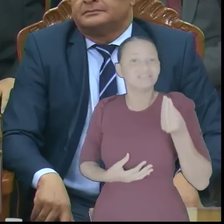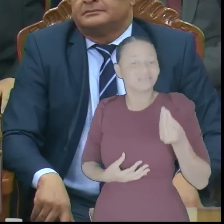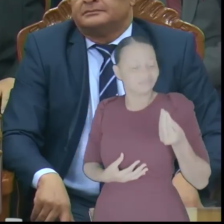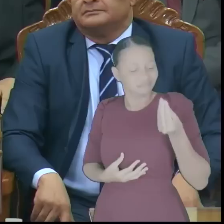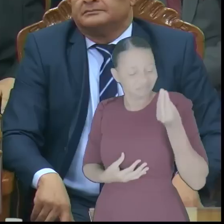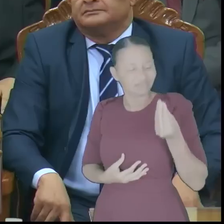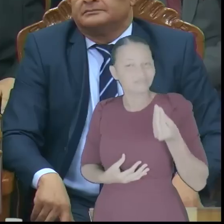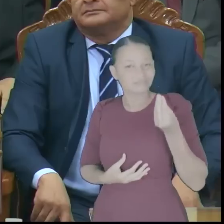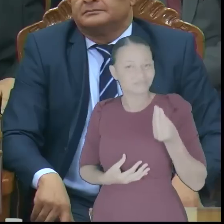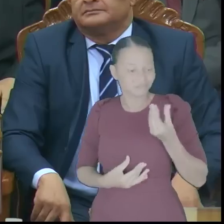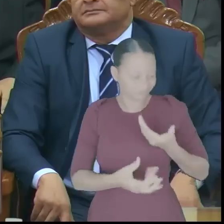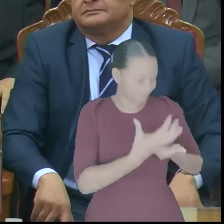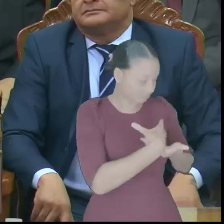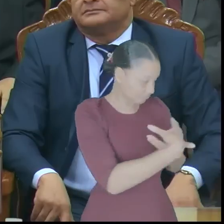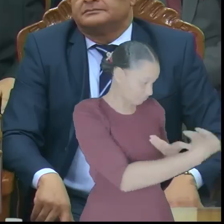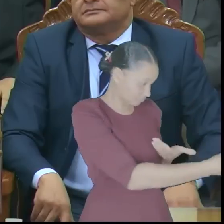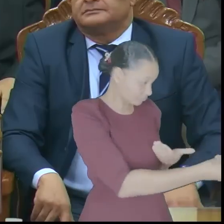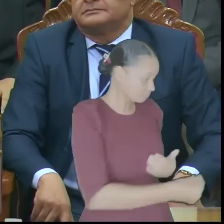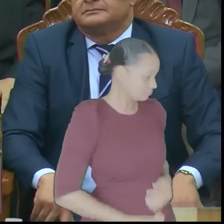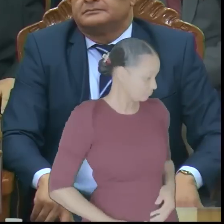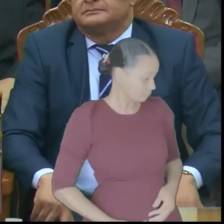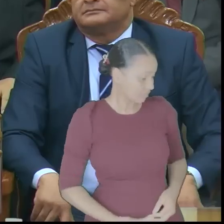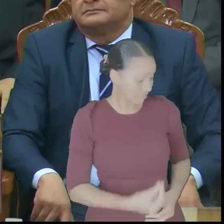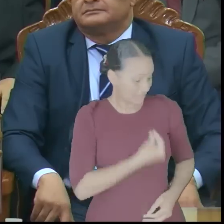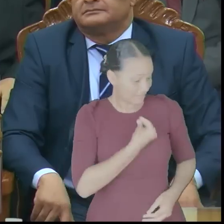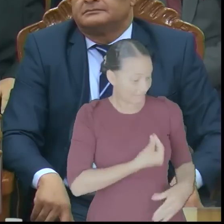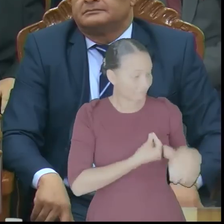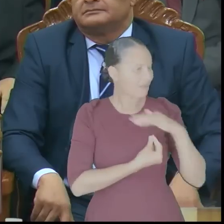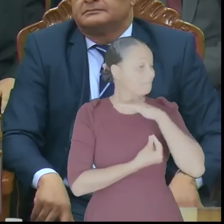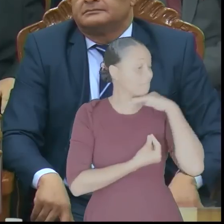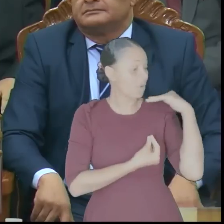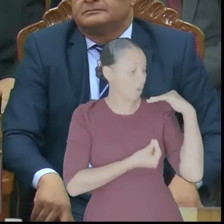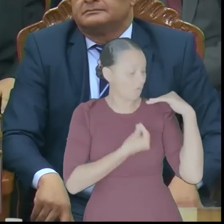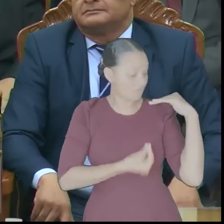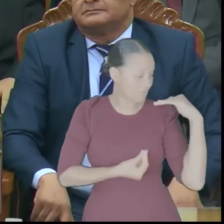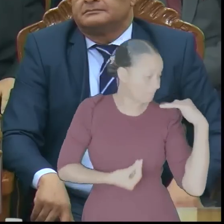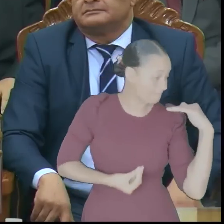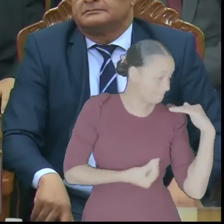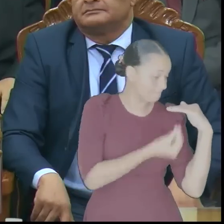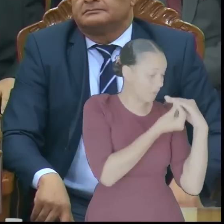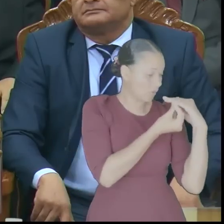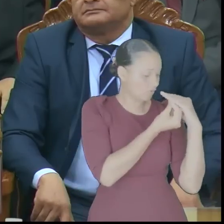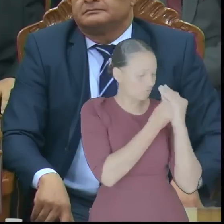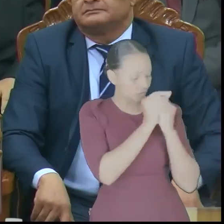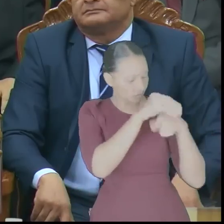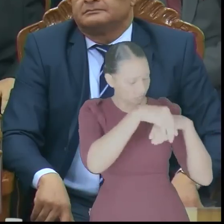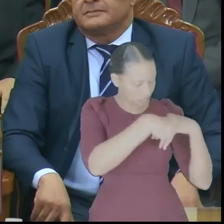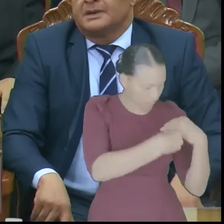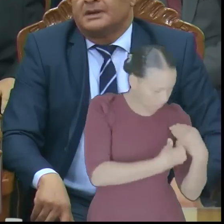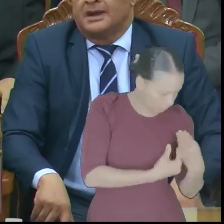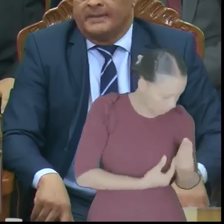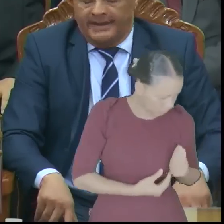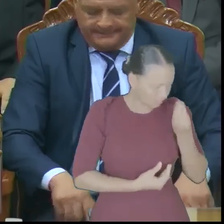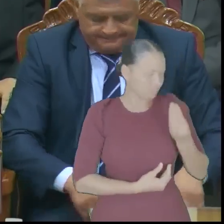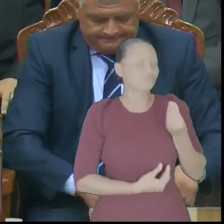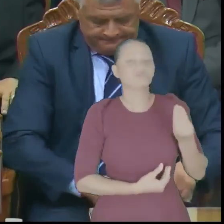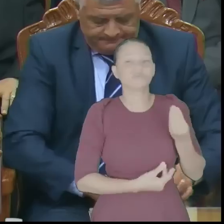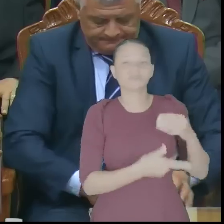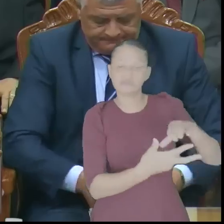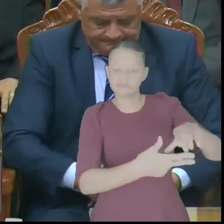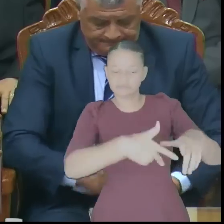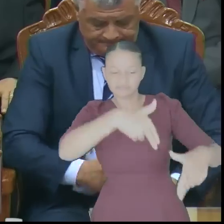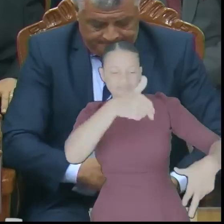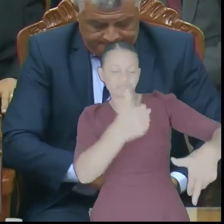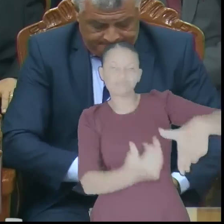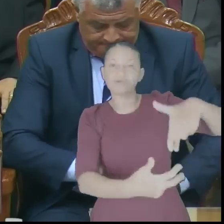Diga para o crente do teu lado: é a vida entrando na morte e os mortos saltando para a vida. Sabe